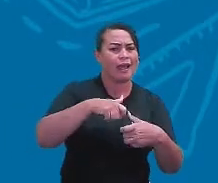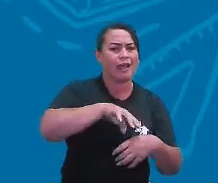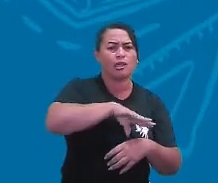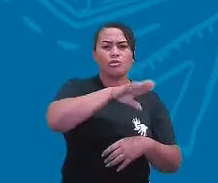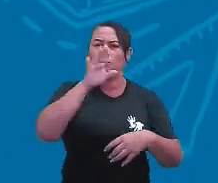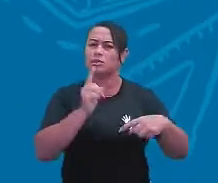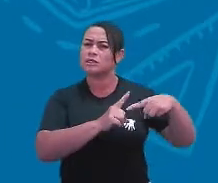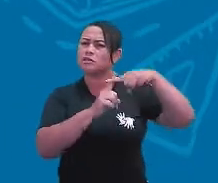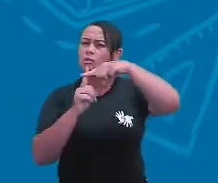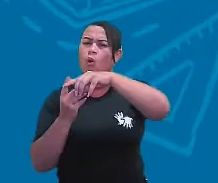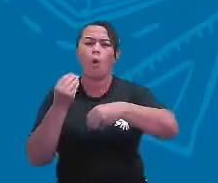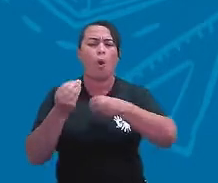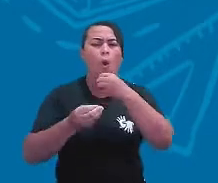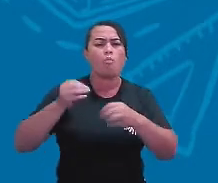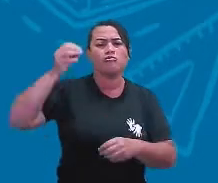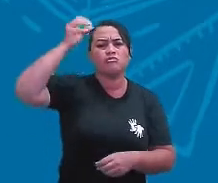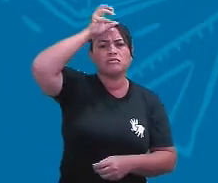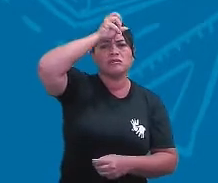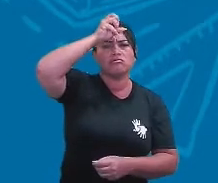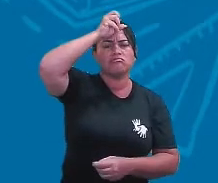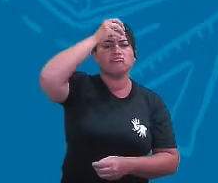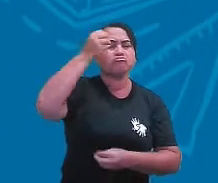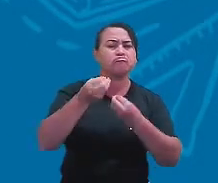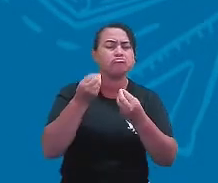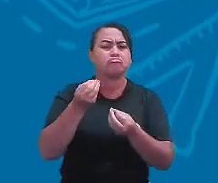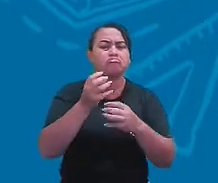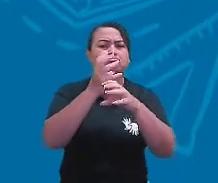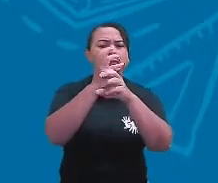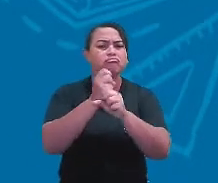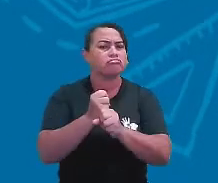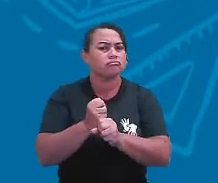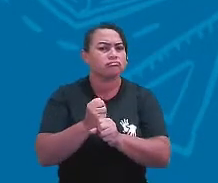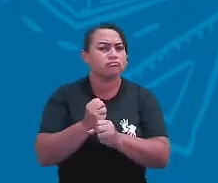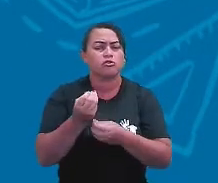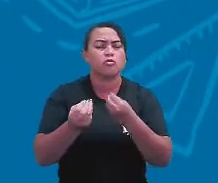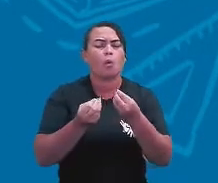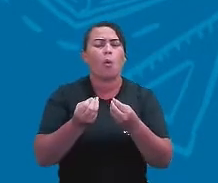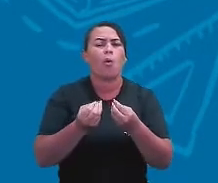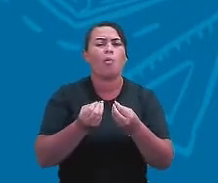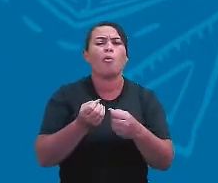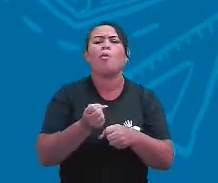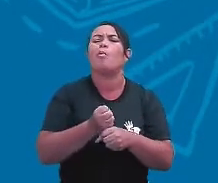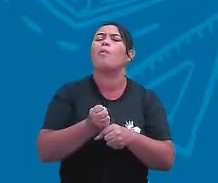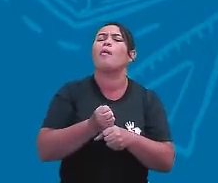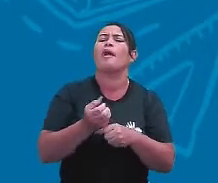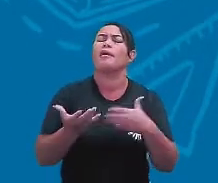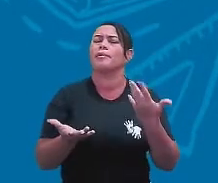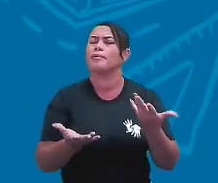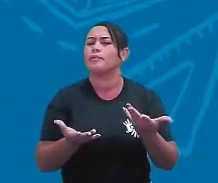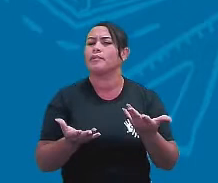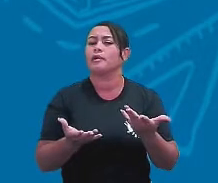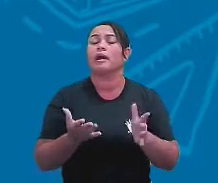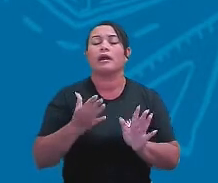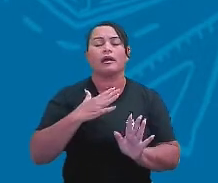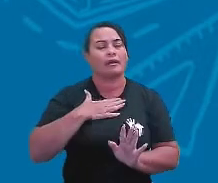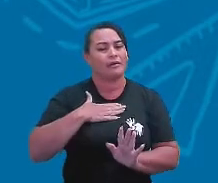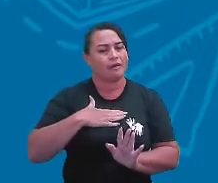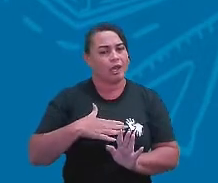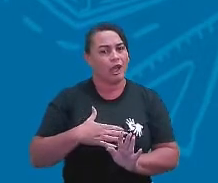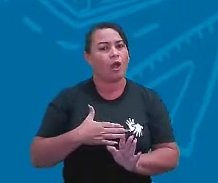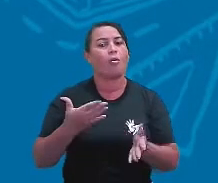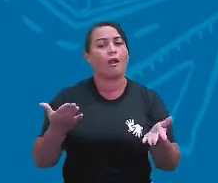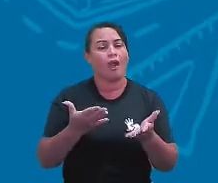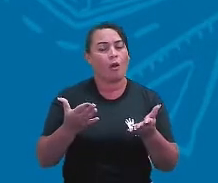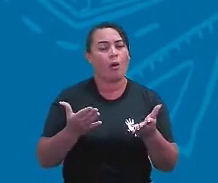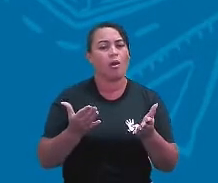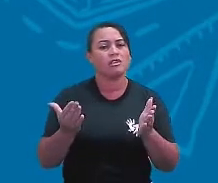é que eu vou fazer esse cálculo, professora? Né? Em decorrência de que ano? Em relação a que ano? A gente vai fazer esse cálculo aí